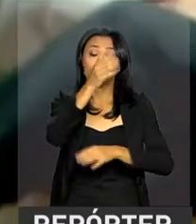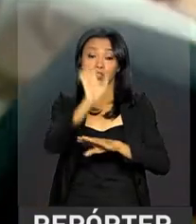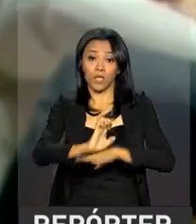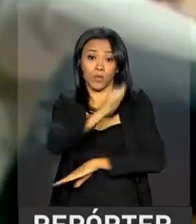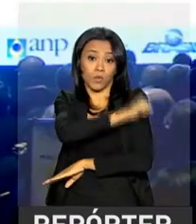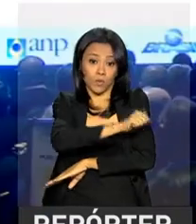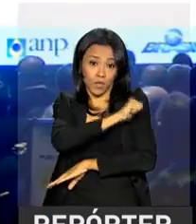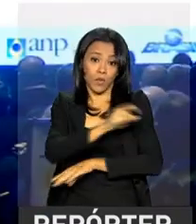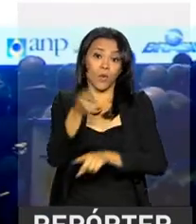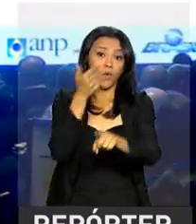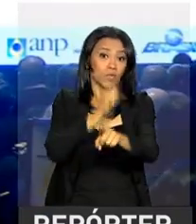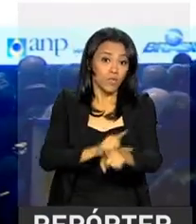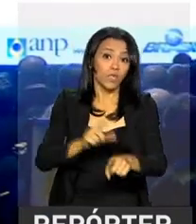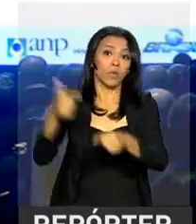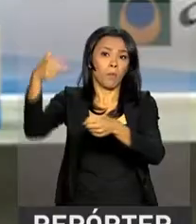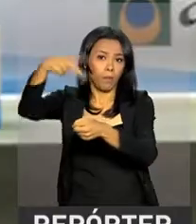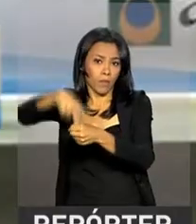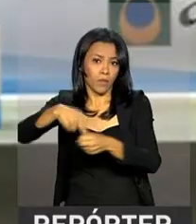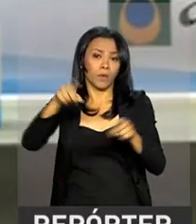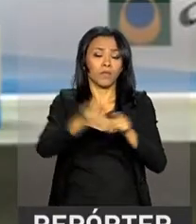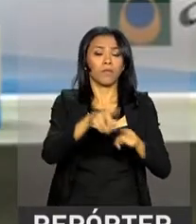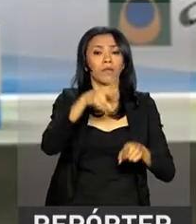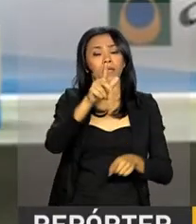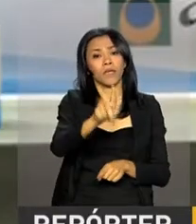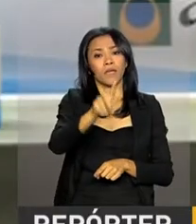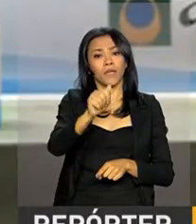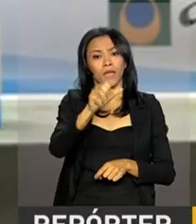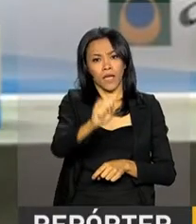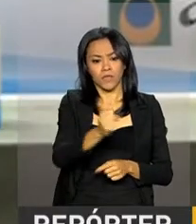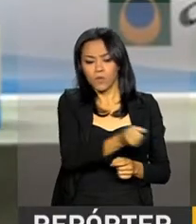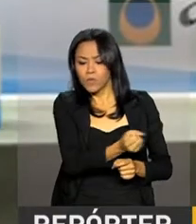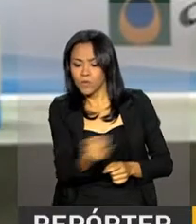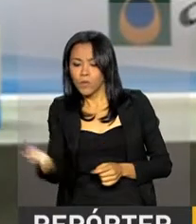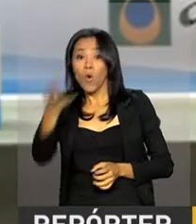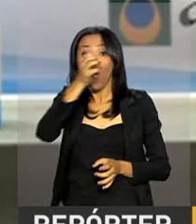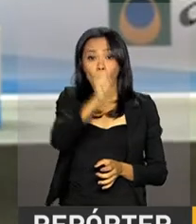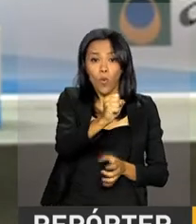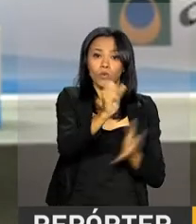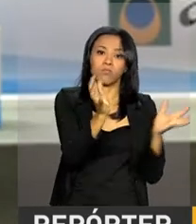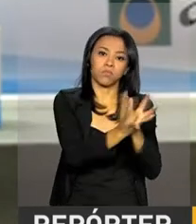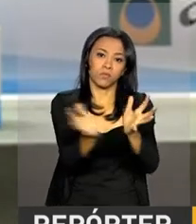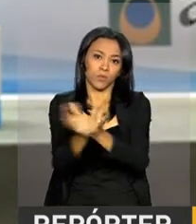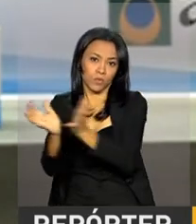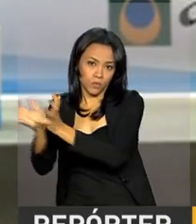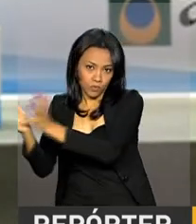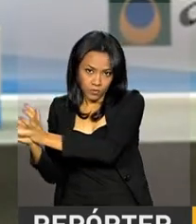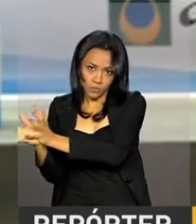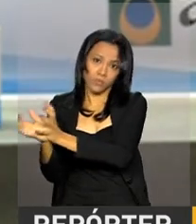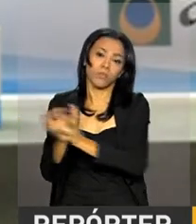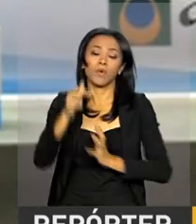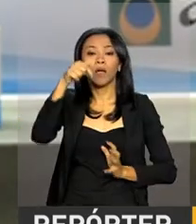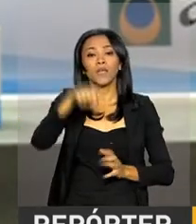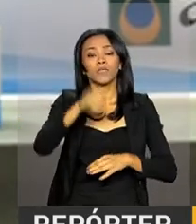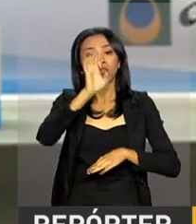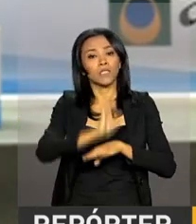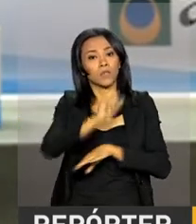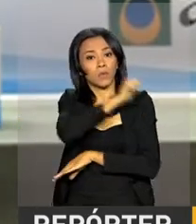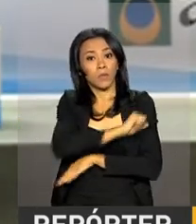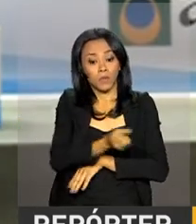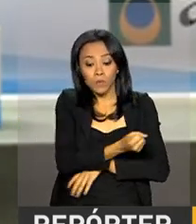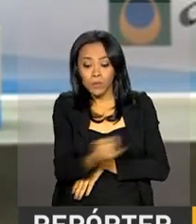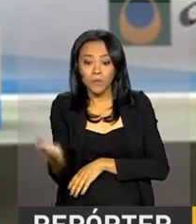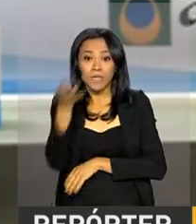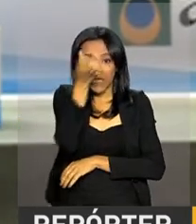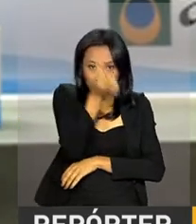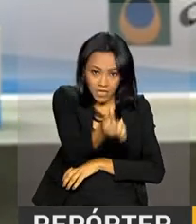gás natural foi grande. Dos 8 blocos que foram ofertados nesta retomada das rodadas do pré-sal aqui no Rio de Janeiro,